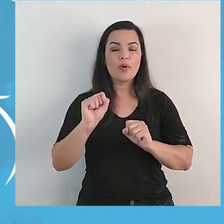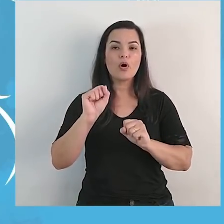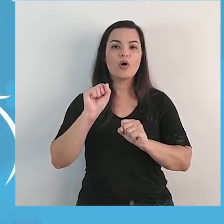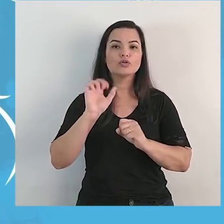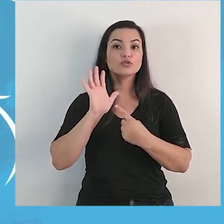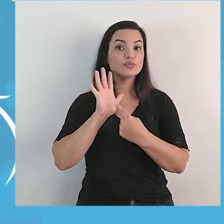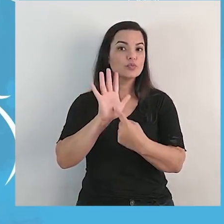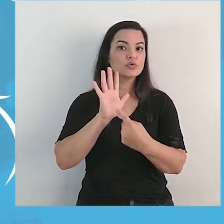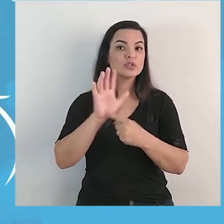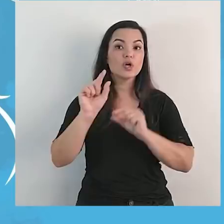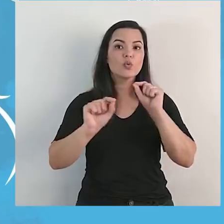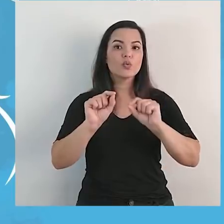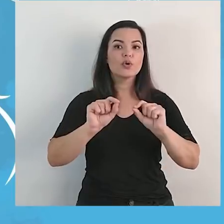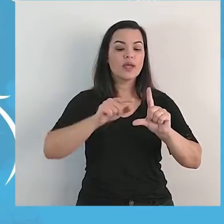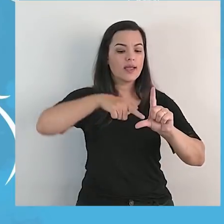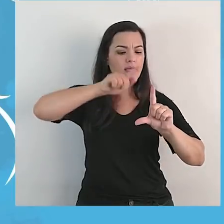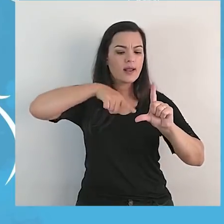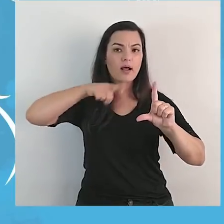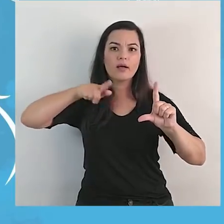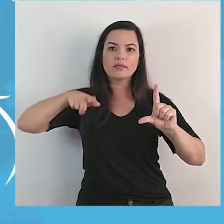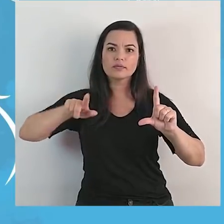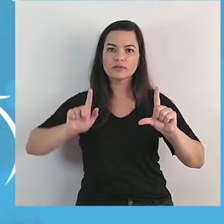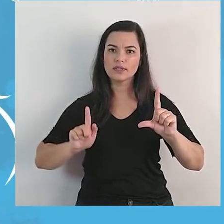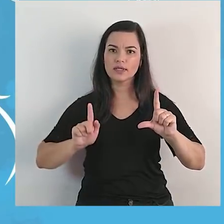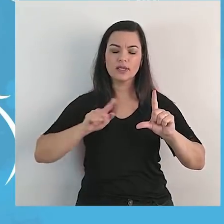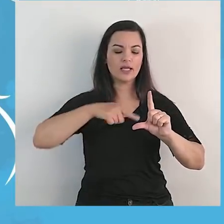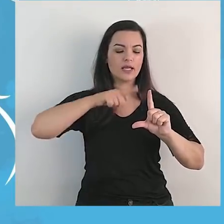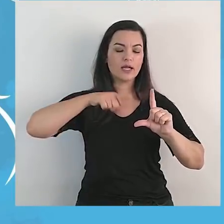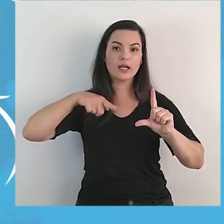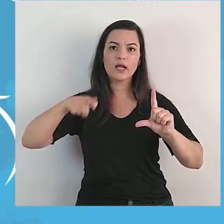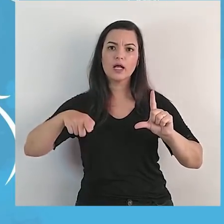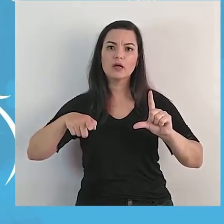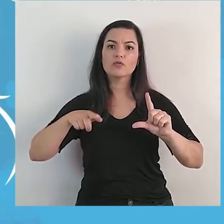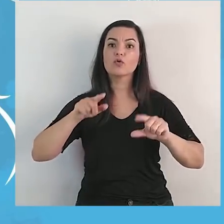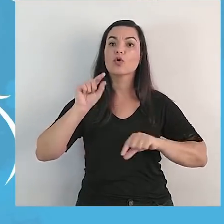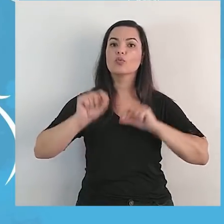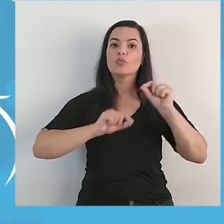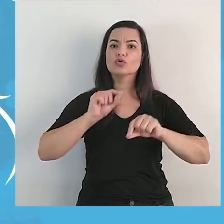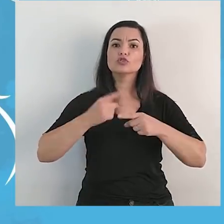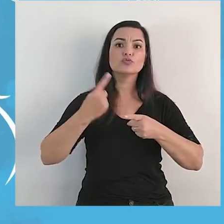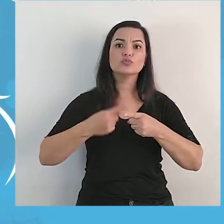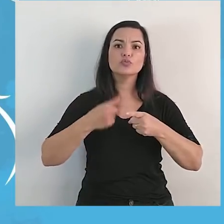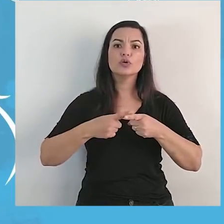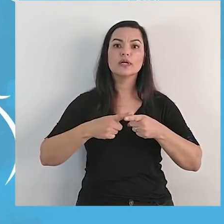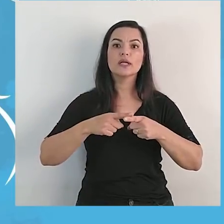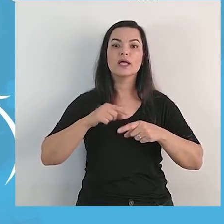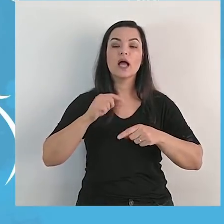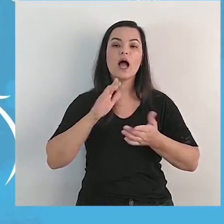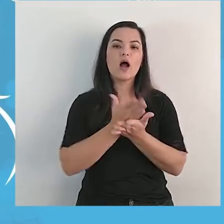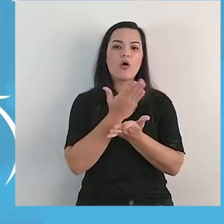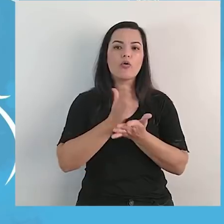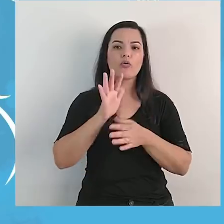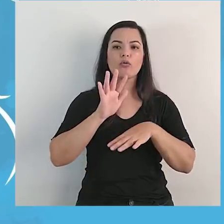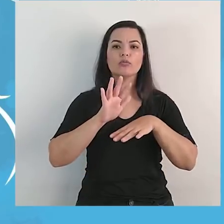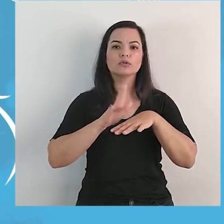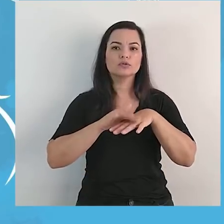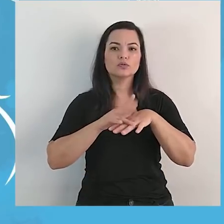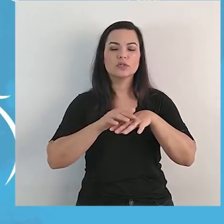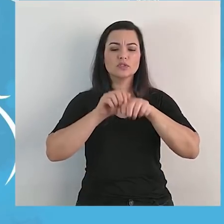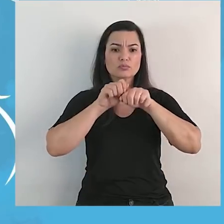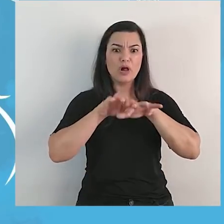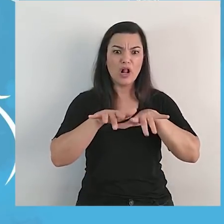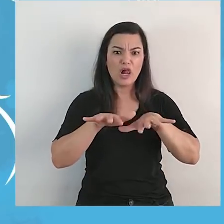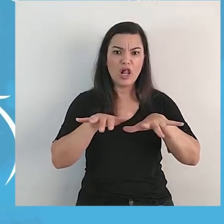explorar gráficos e motivos que causam o aumento acelerado de casos das doenças, incluindo a